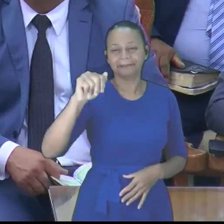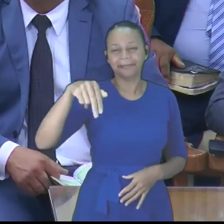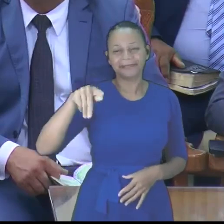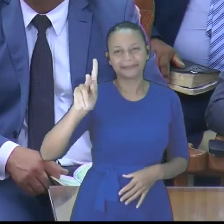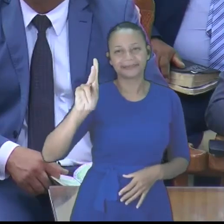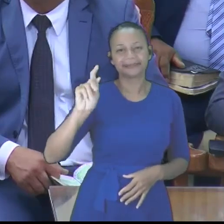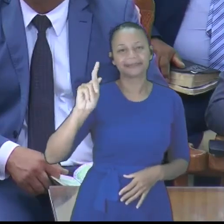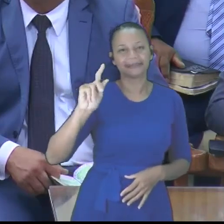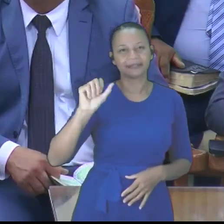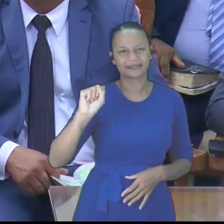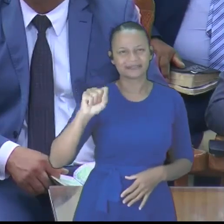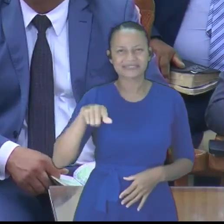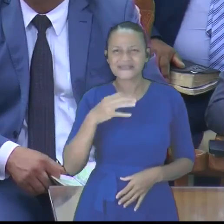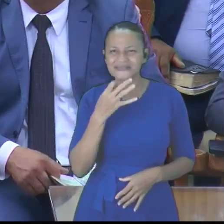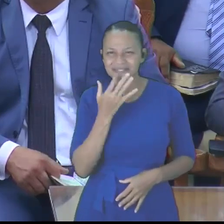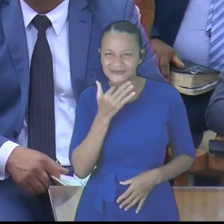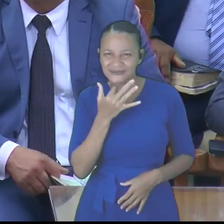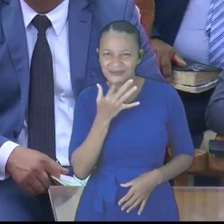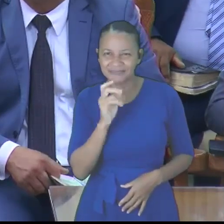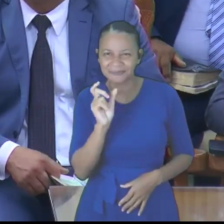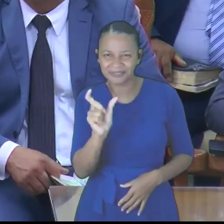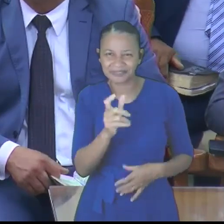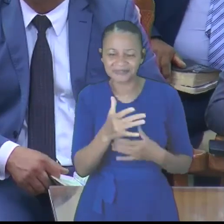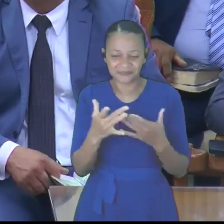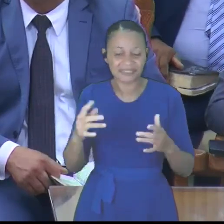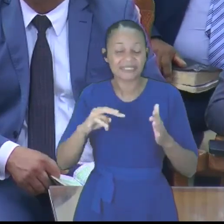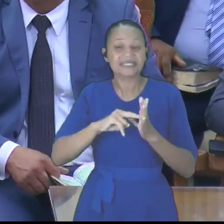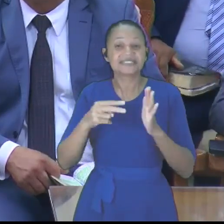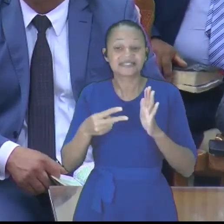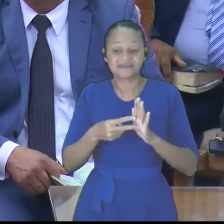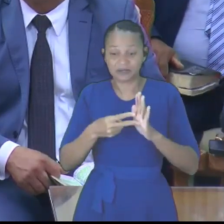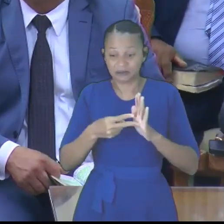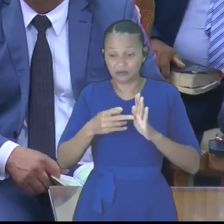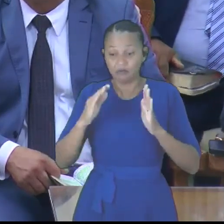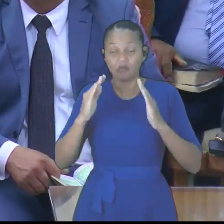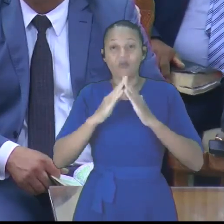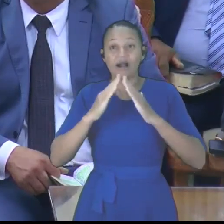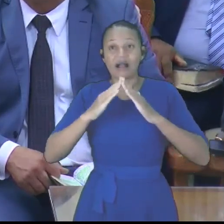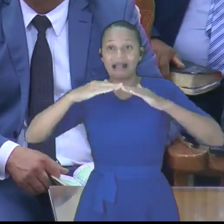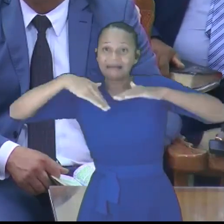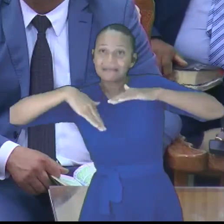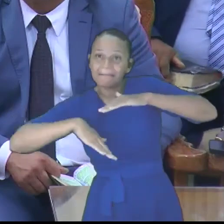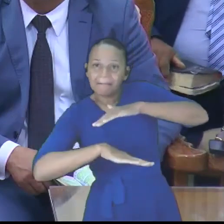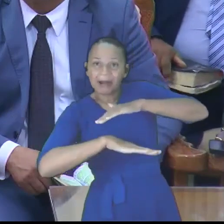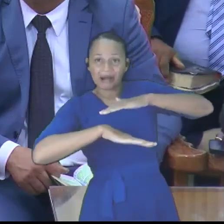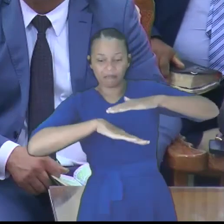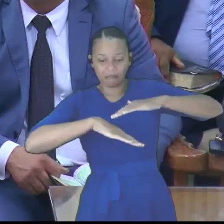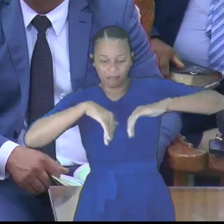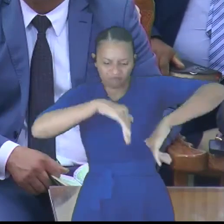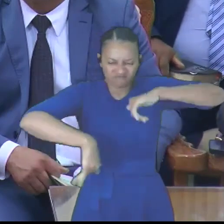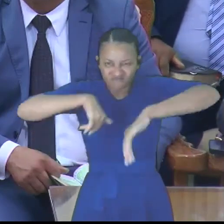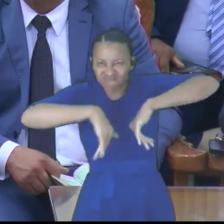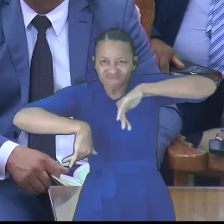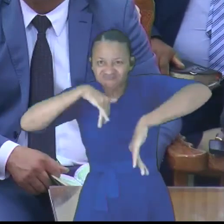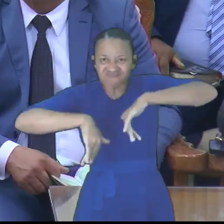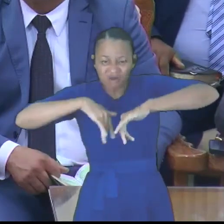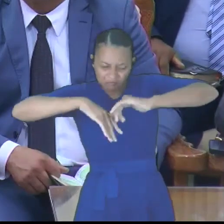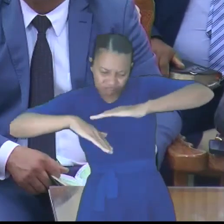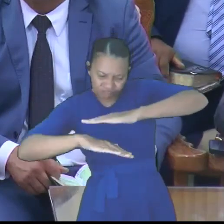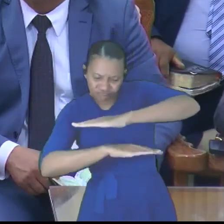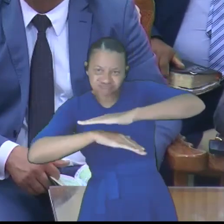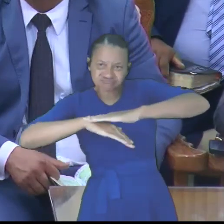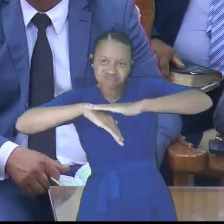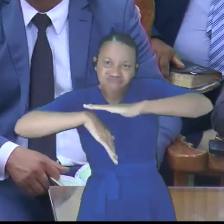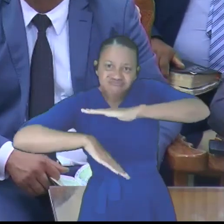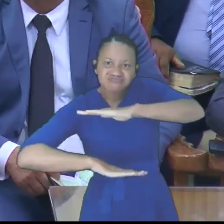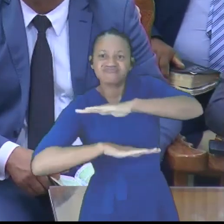pronuncia-se bunkeres. Vocês sabiam o que eles já estão fazendo? A gente pensava que eles iam se esconder numa loca de pedra, quando a gente lia a Bíblia.